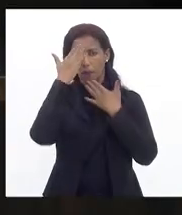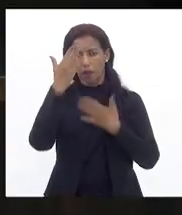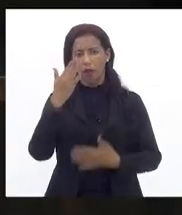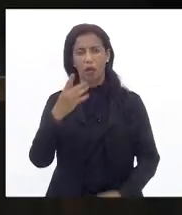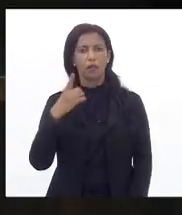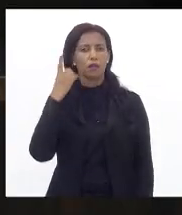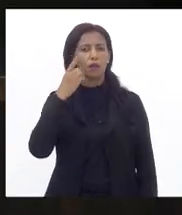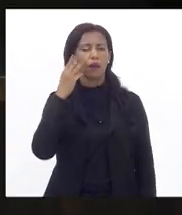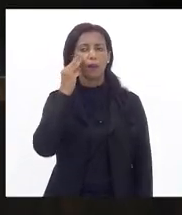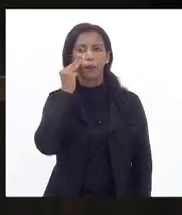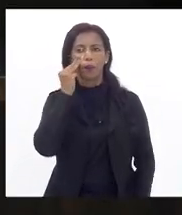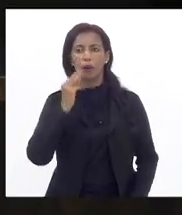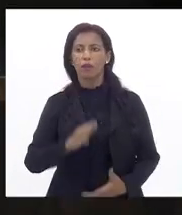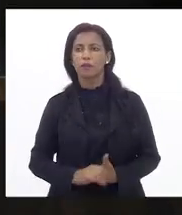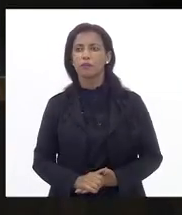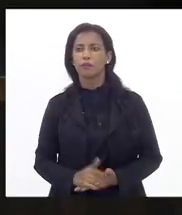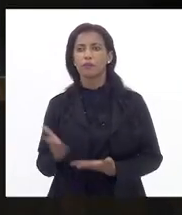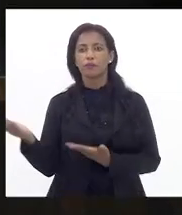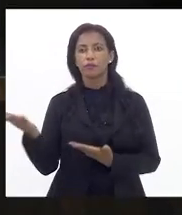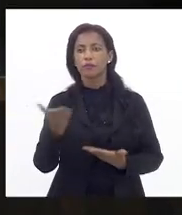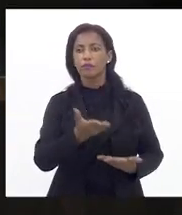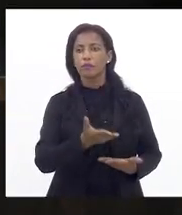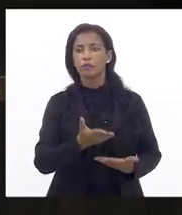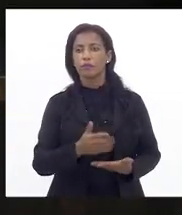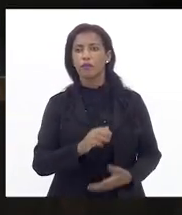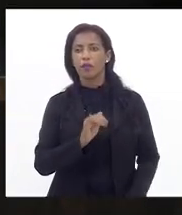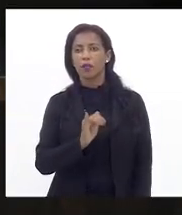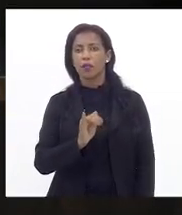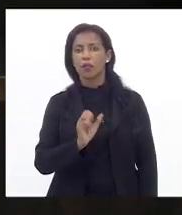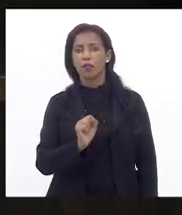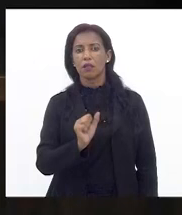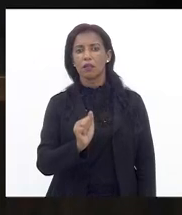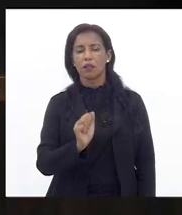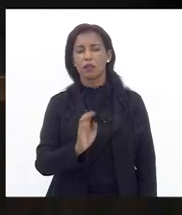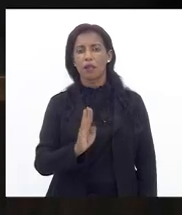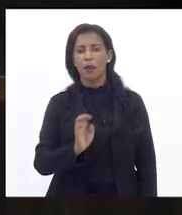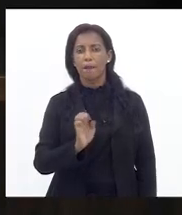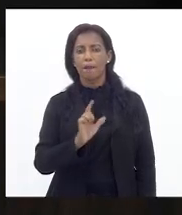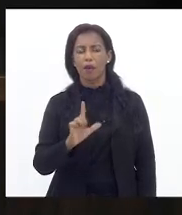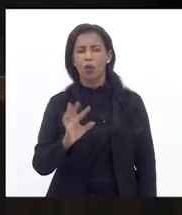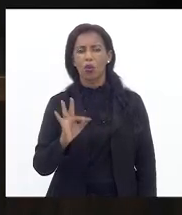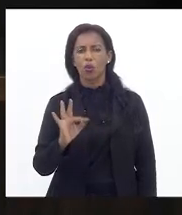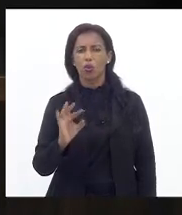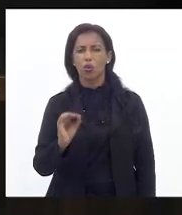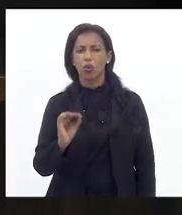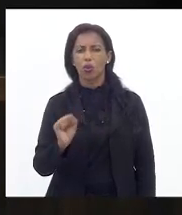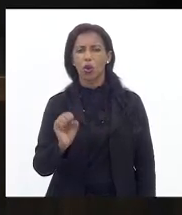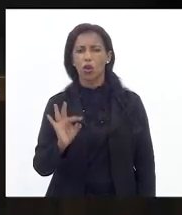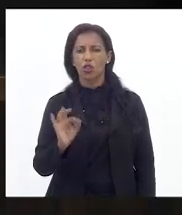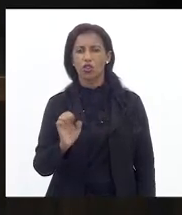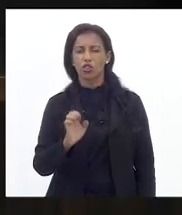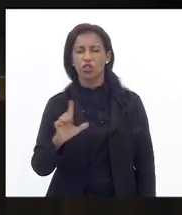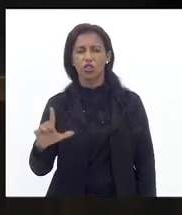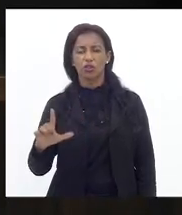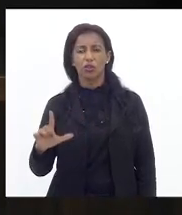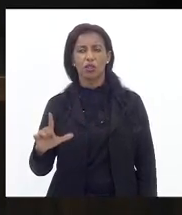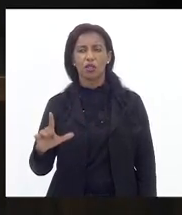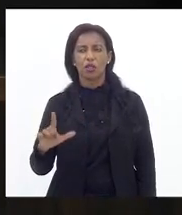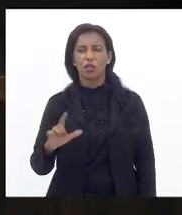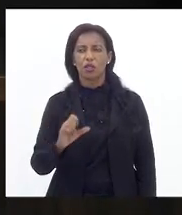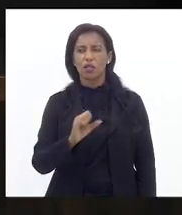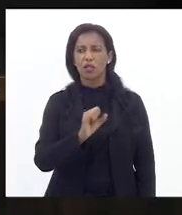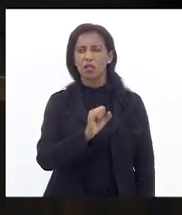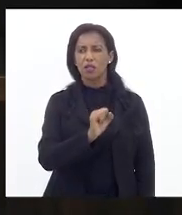Mônica Francisco quero passar palavra para sua Isabel Tostes do seaerj ela